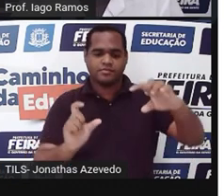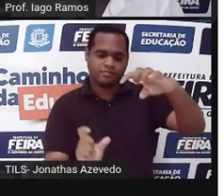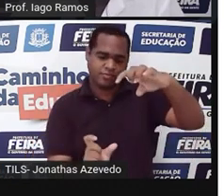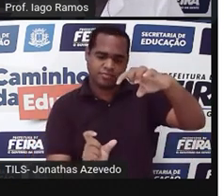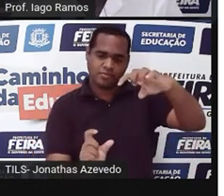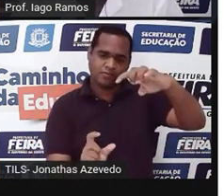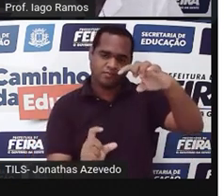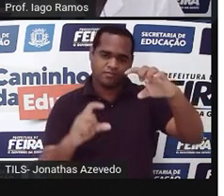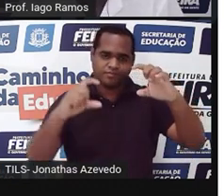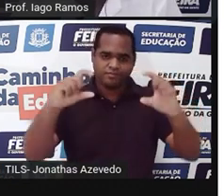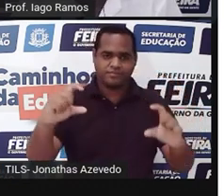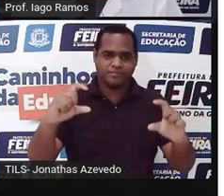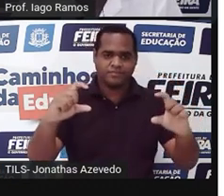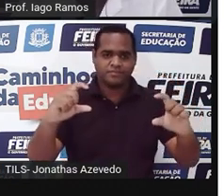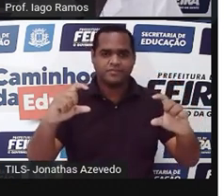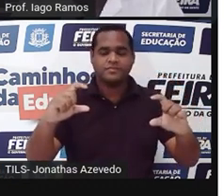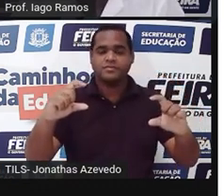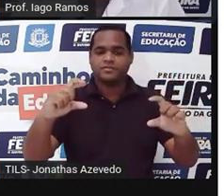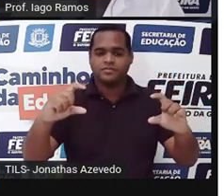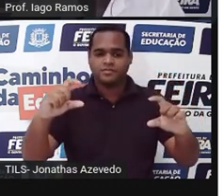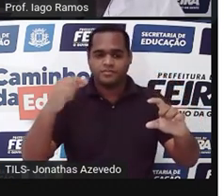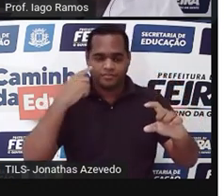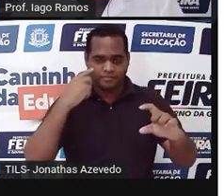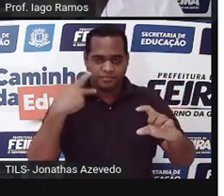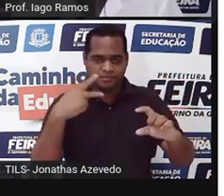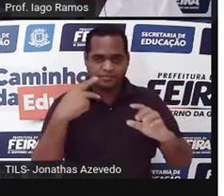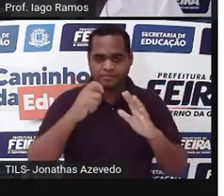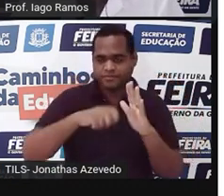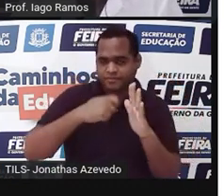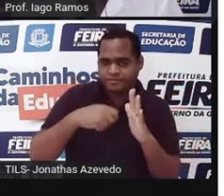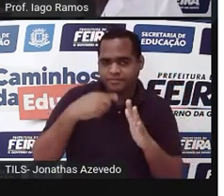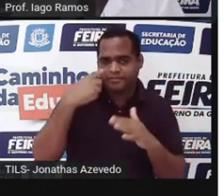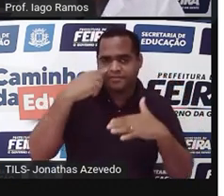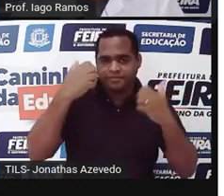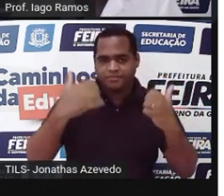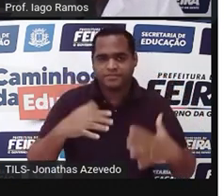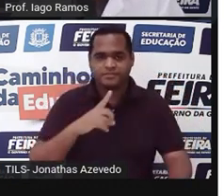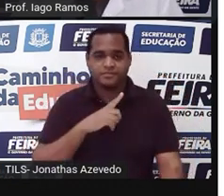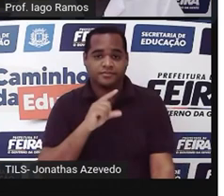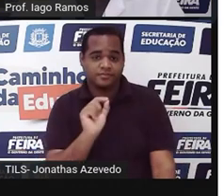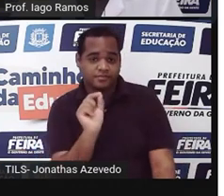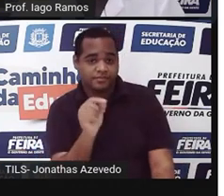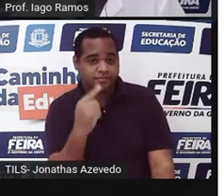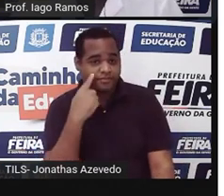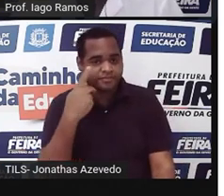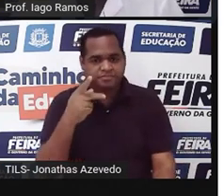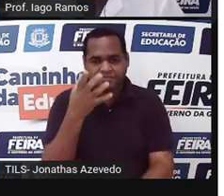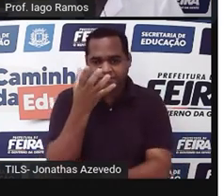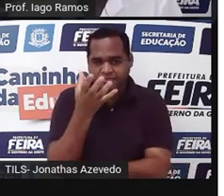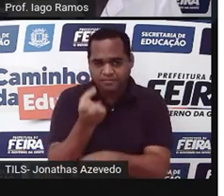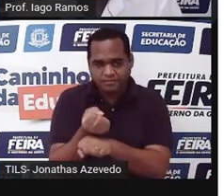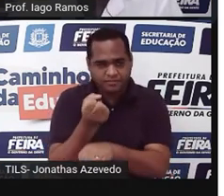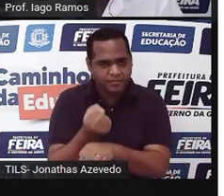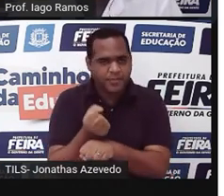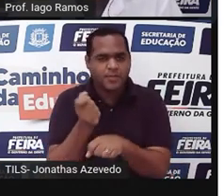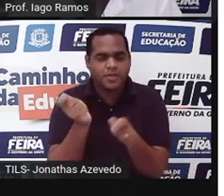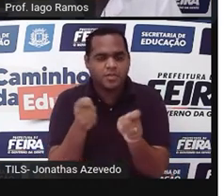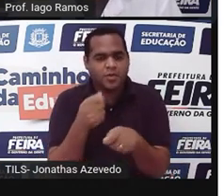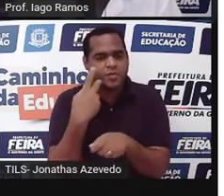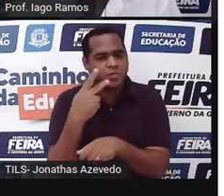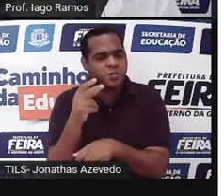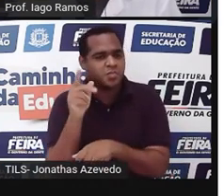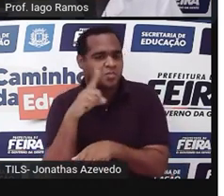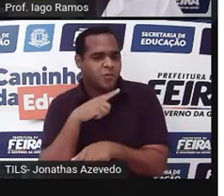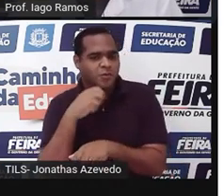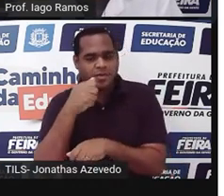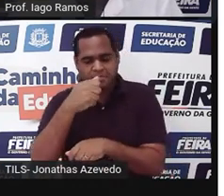geralmente isso vem na maioria dos celulares ou você pode baixar um aplicativo sem mais leve que consegui ser dentro da loja de